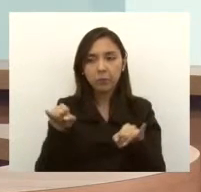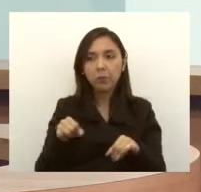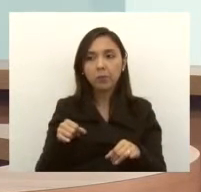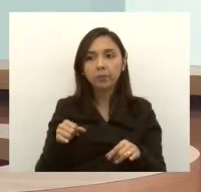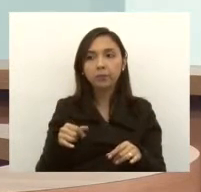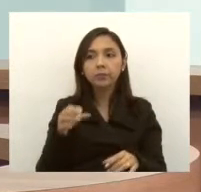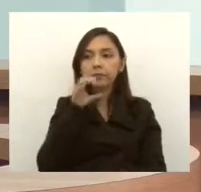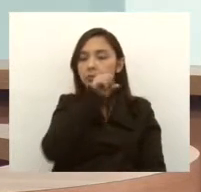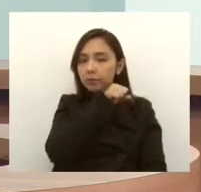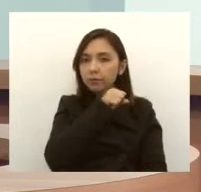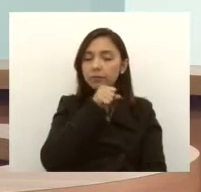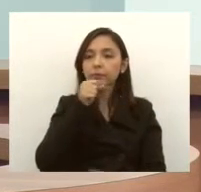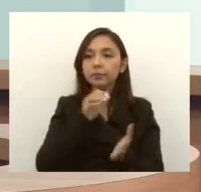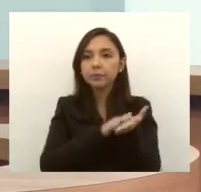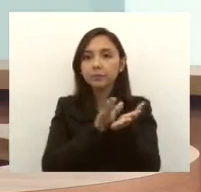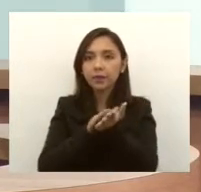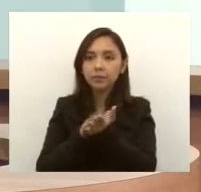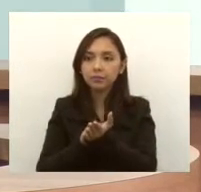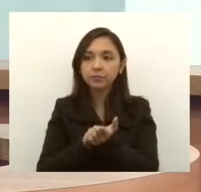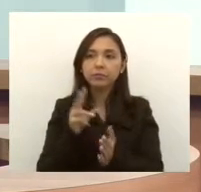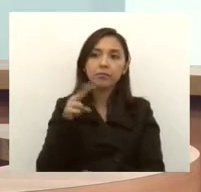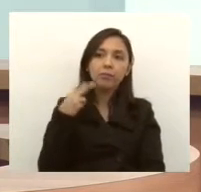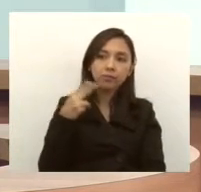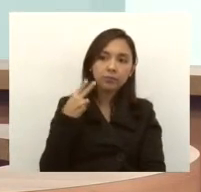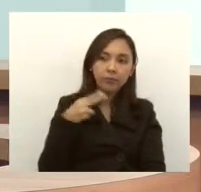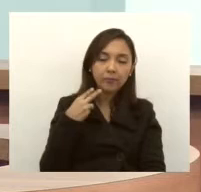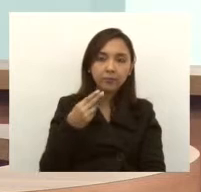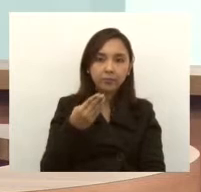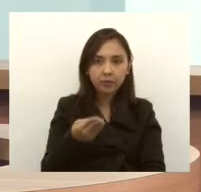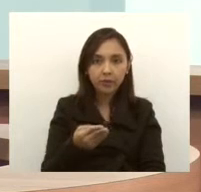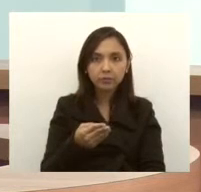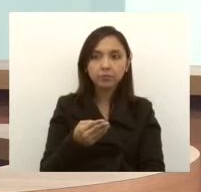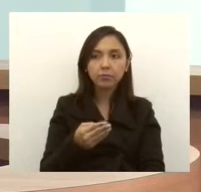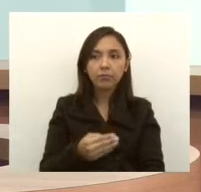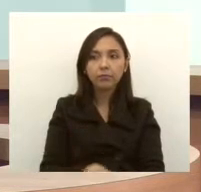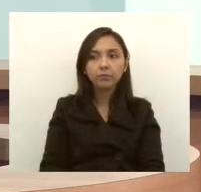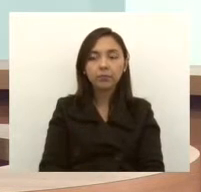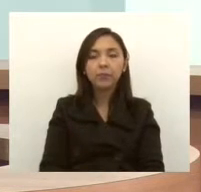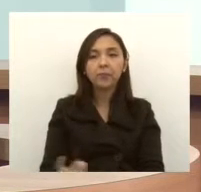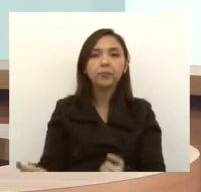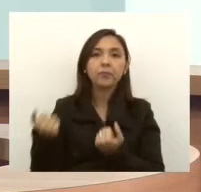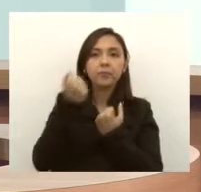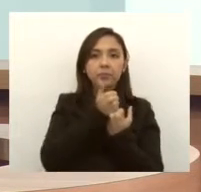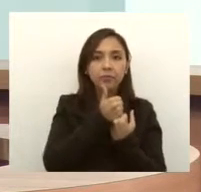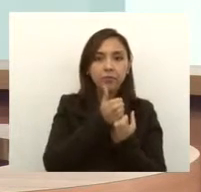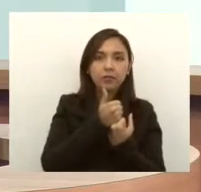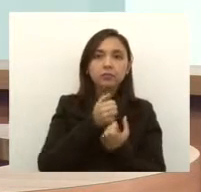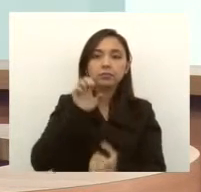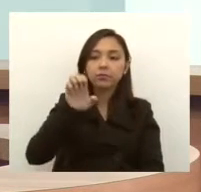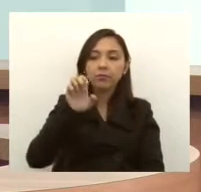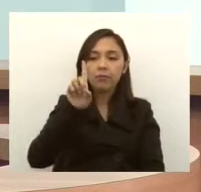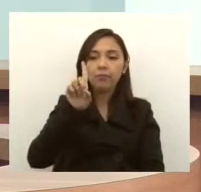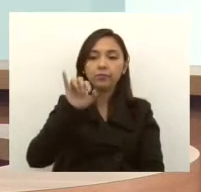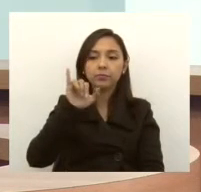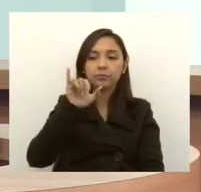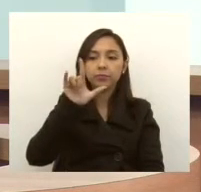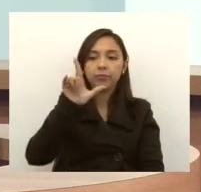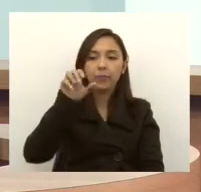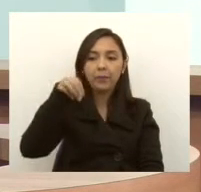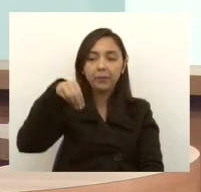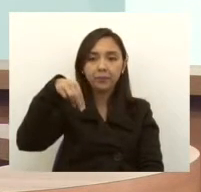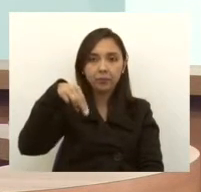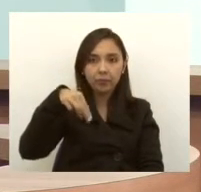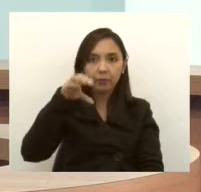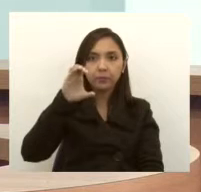também aqui rapidamente de parabenizar o vereador, ora empossado, o vereador Edilson Ceará.